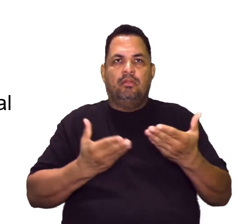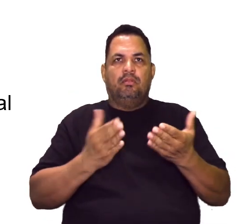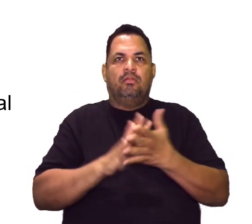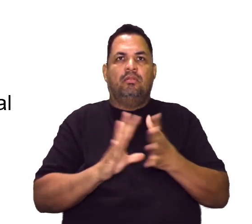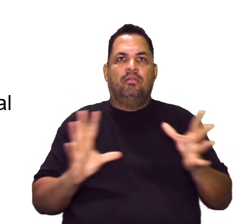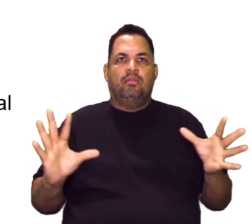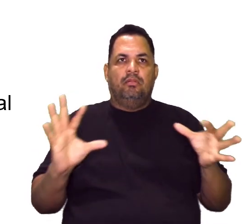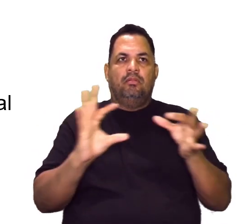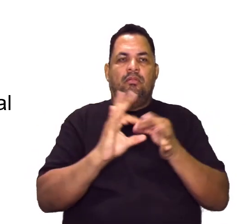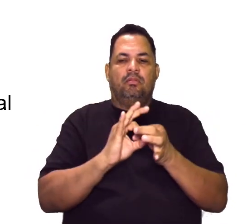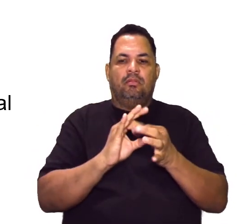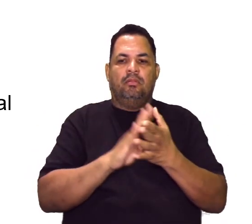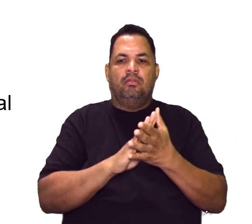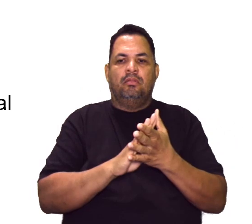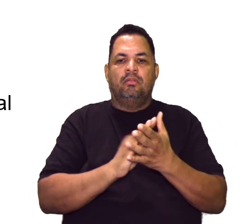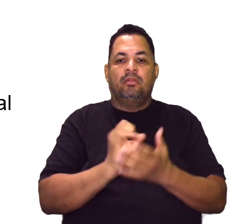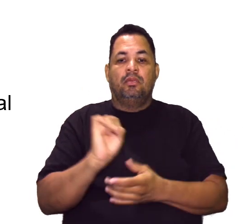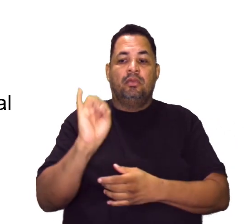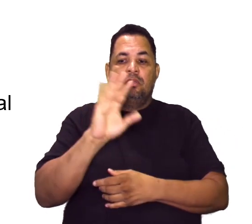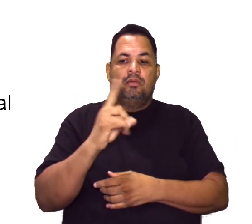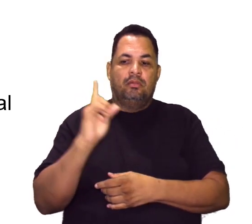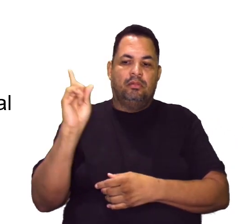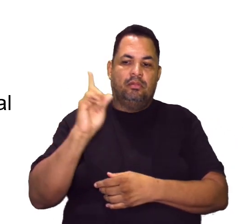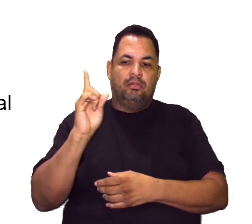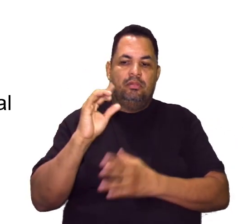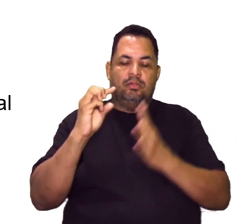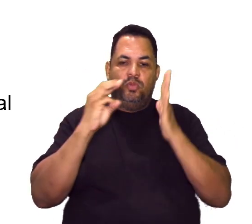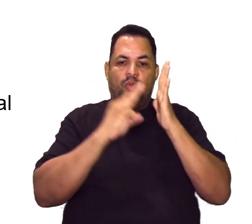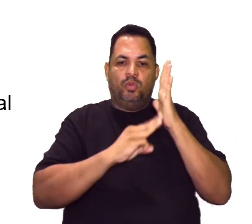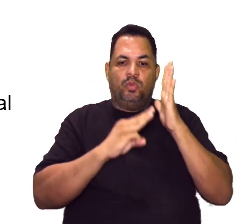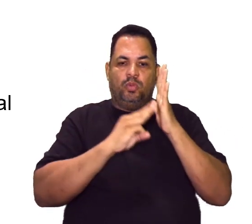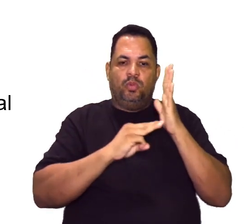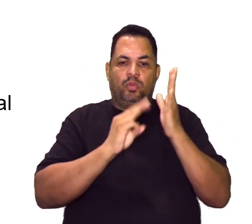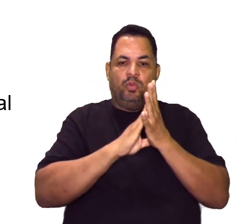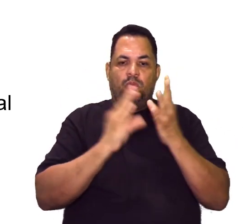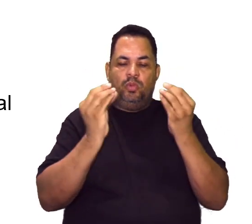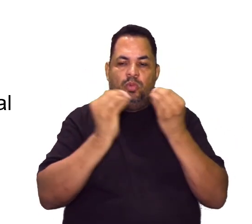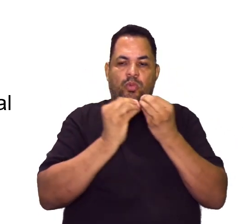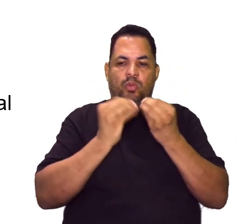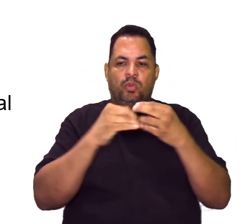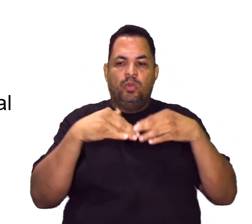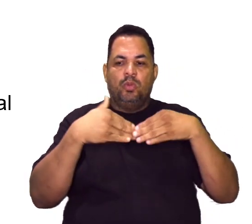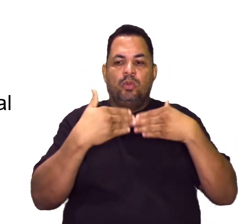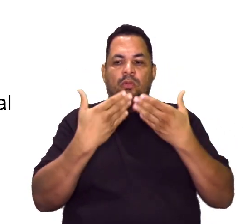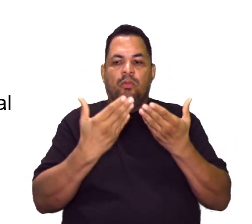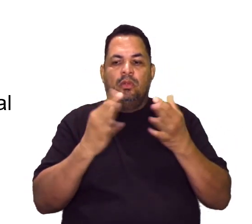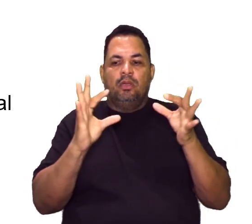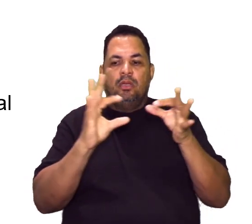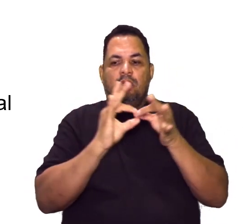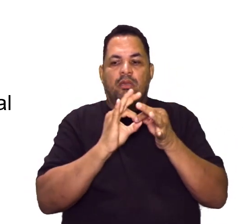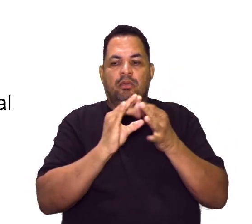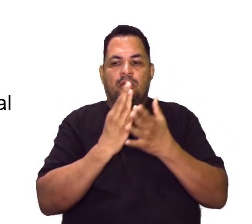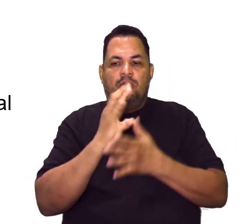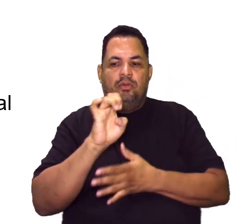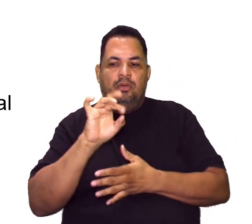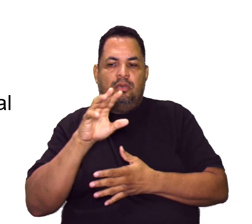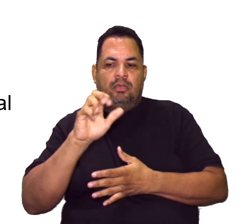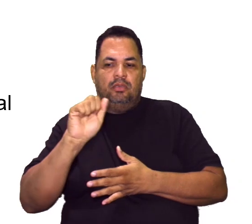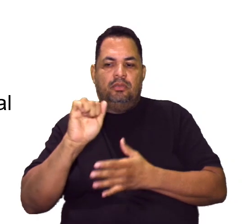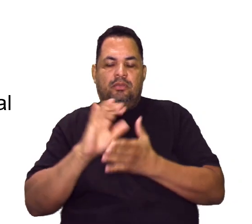ligação. E a figura mostra nos modelos de algumas moléculas com as ligações covalentes entre seus